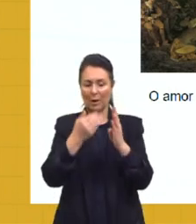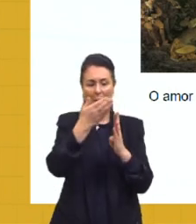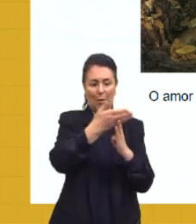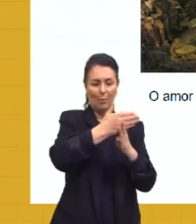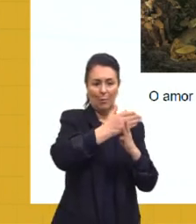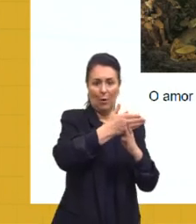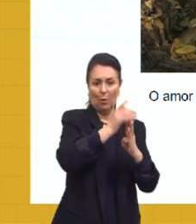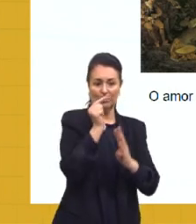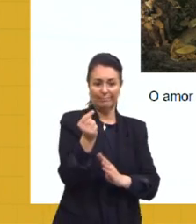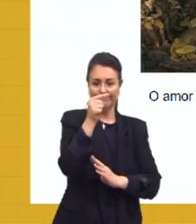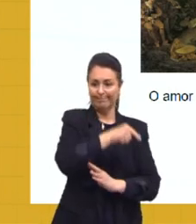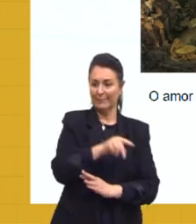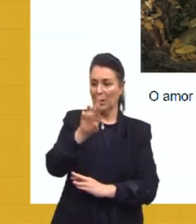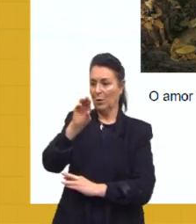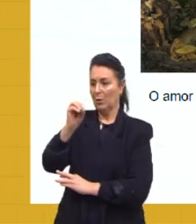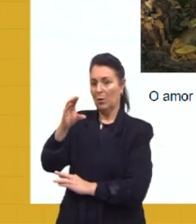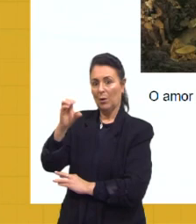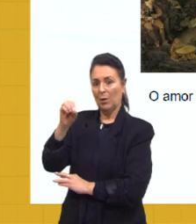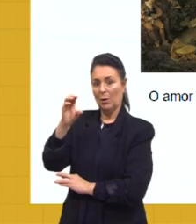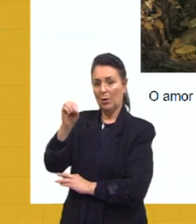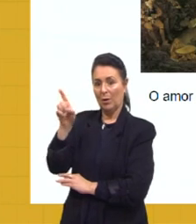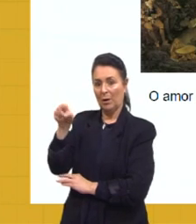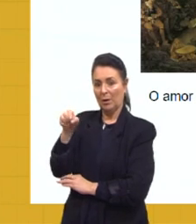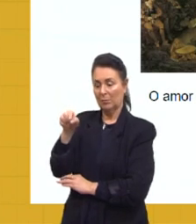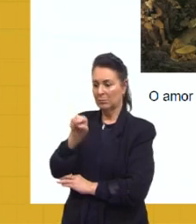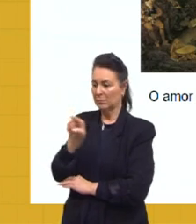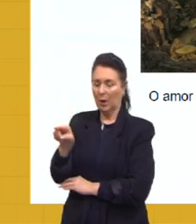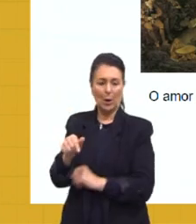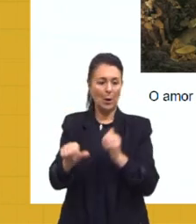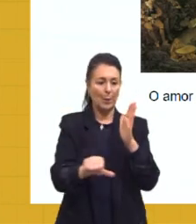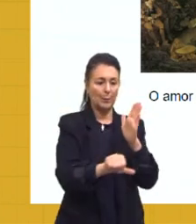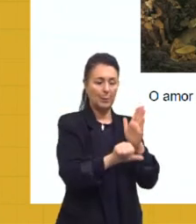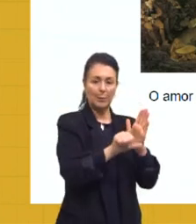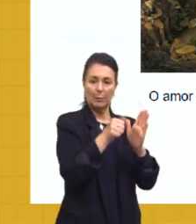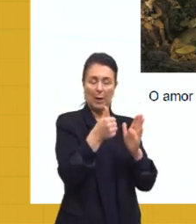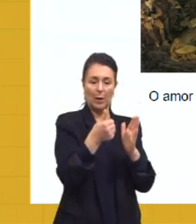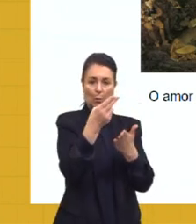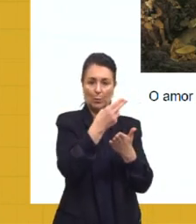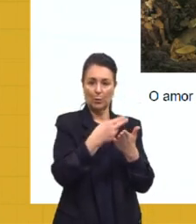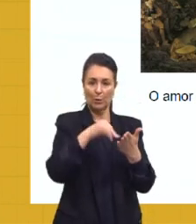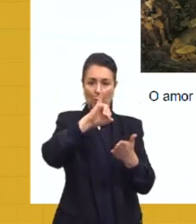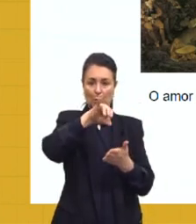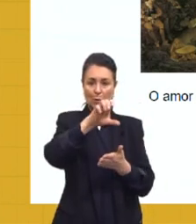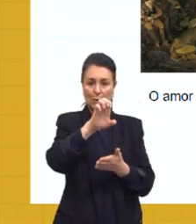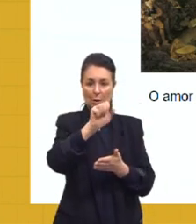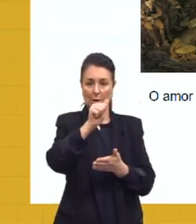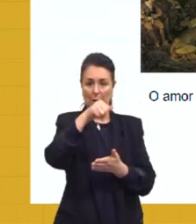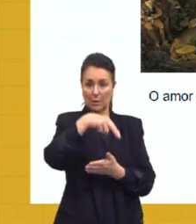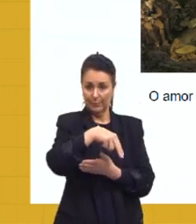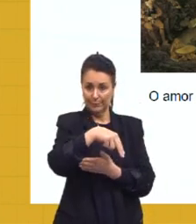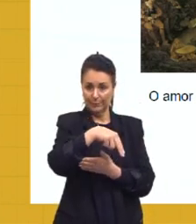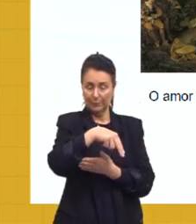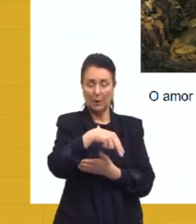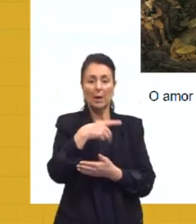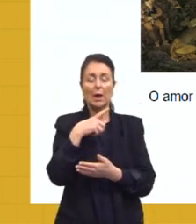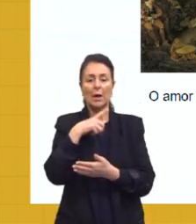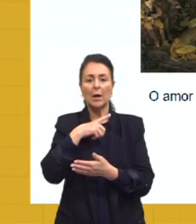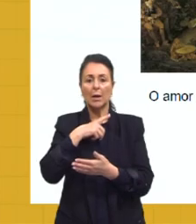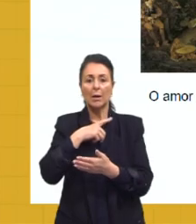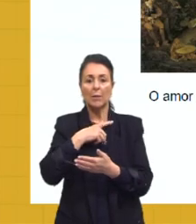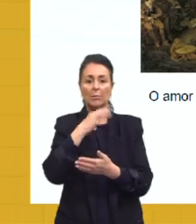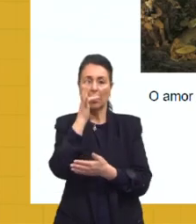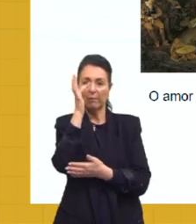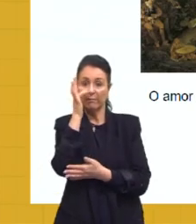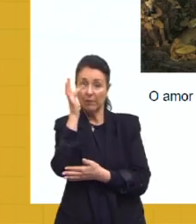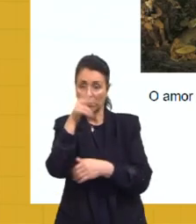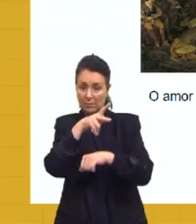Barroco por rococó na ali o primeiro então é um pintor o Jean Antônio o ator que foi um pintor